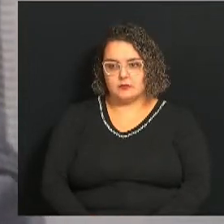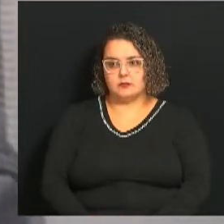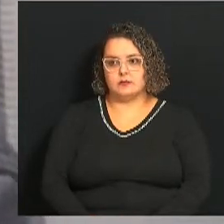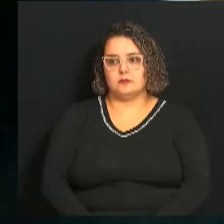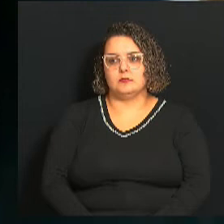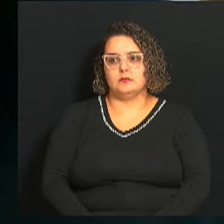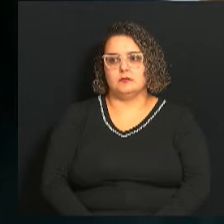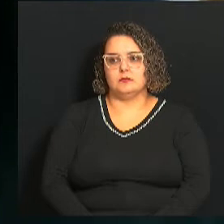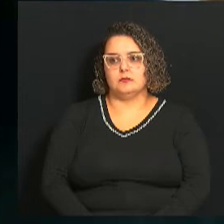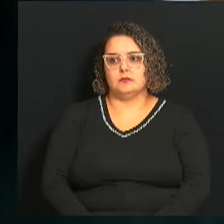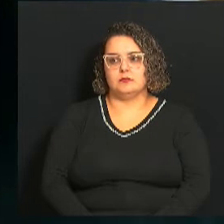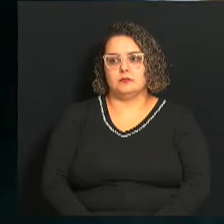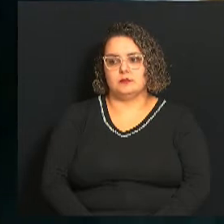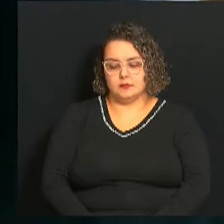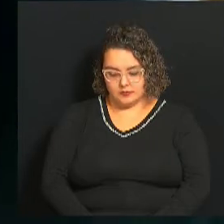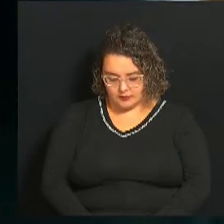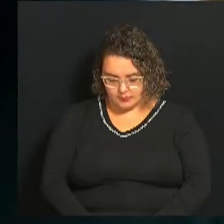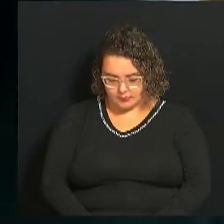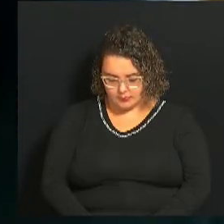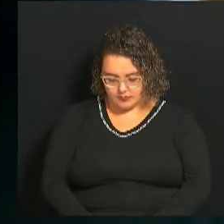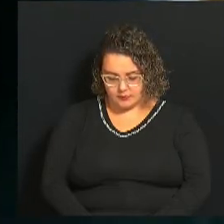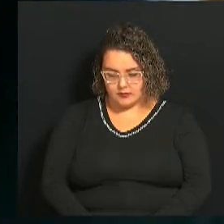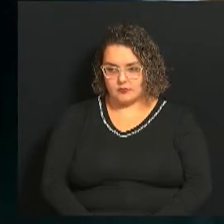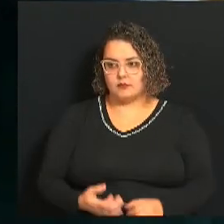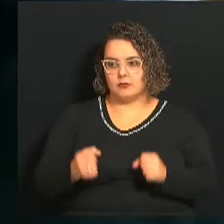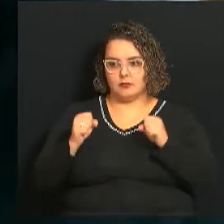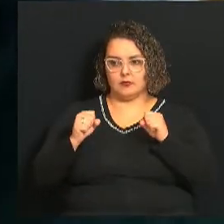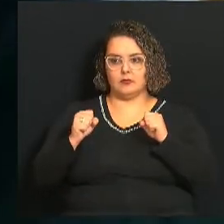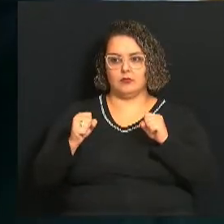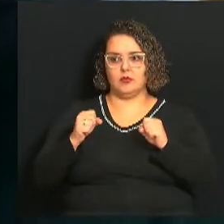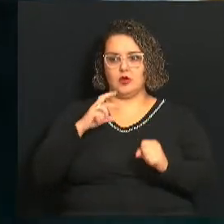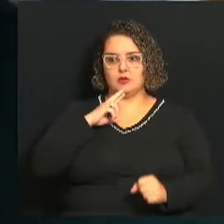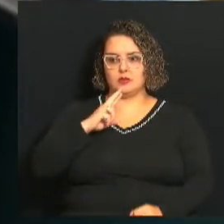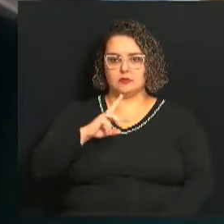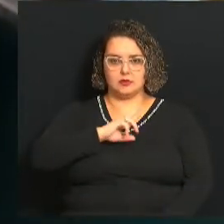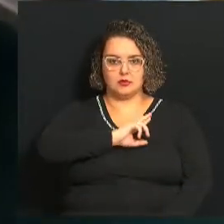Bem, posso responder, Rossini?